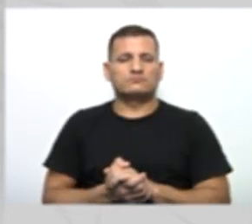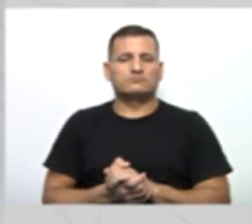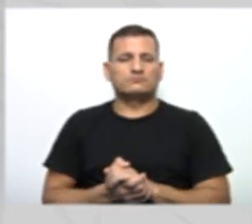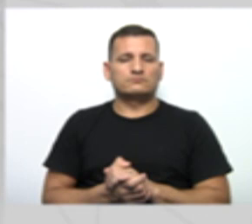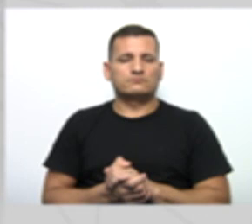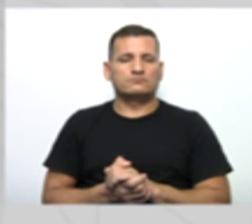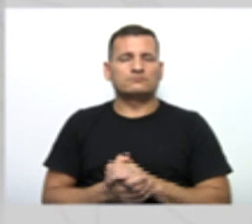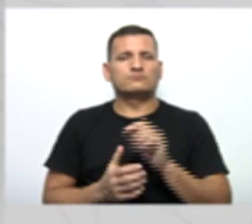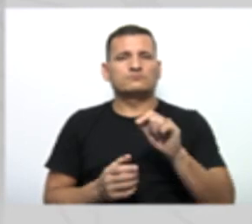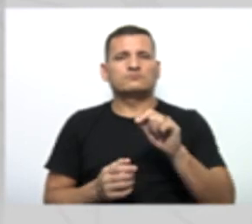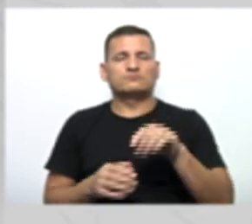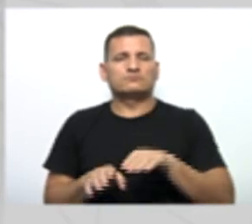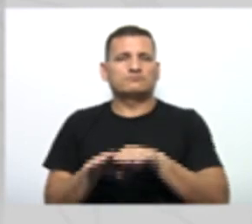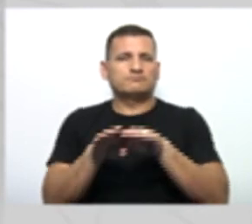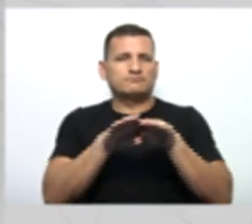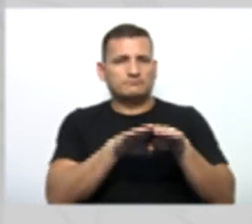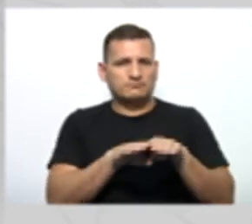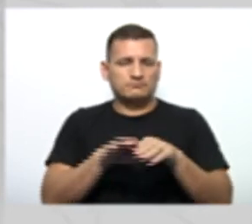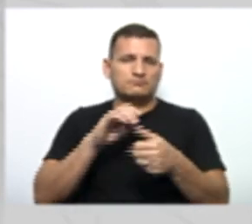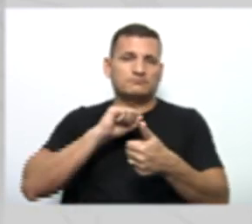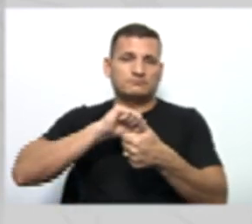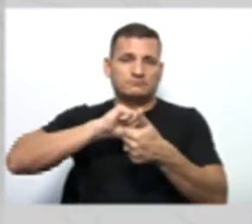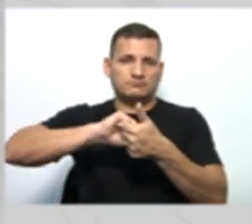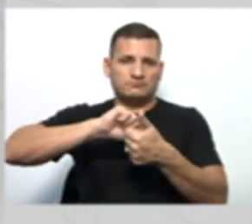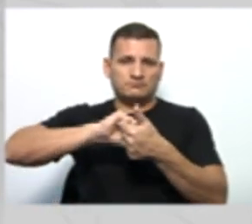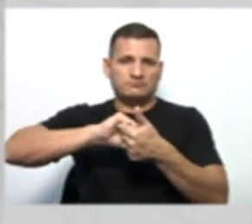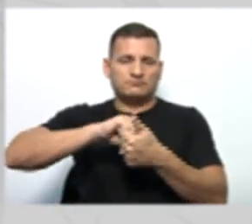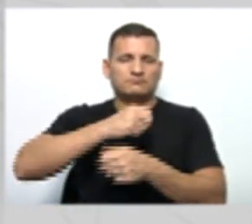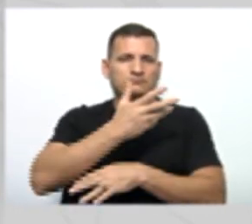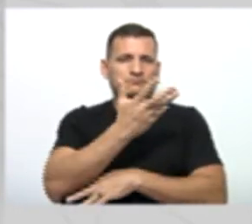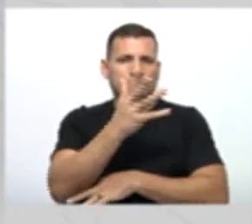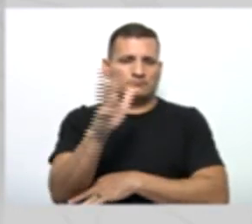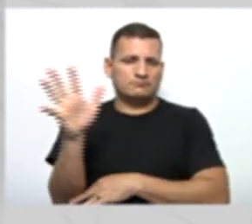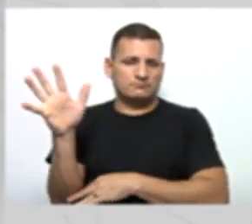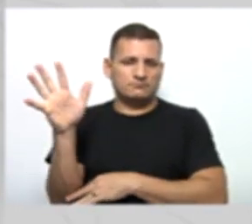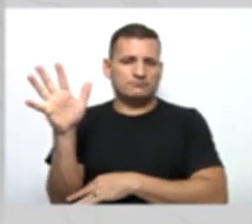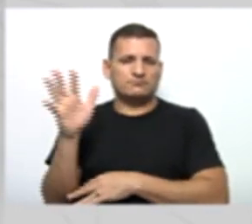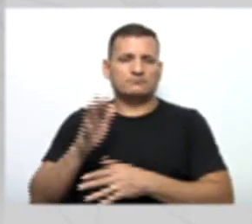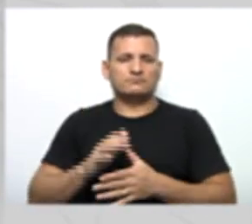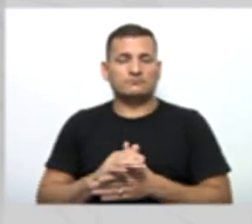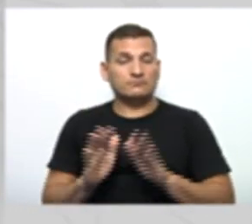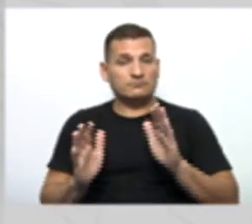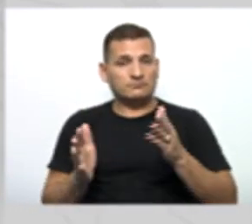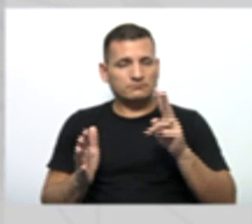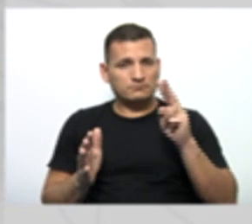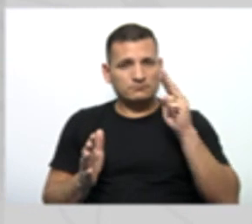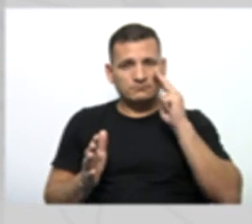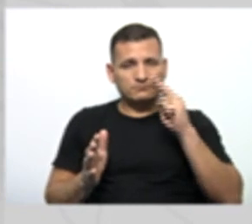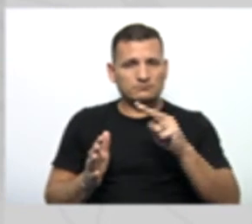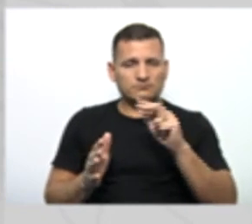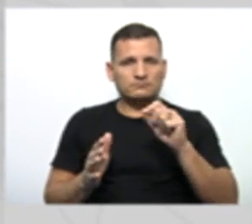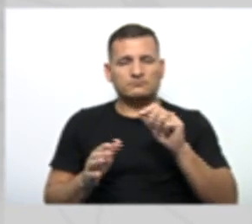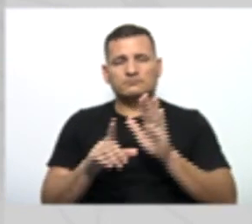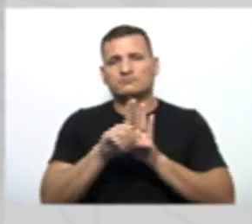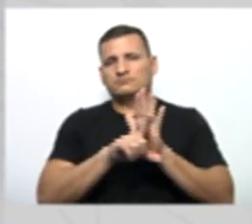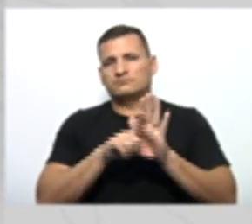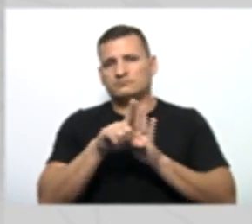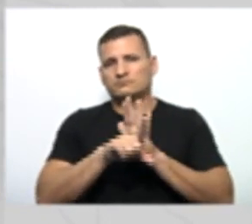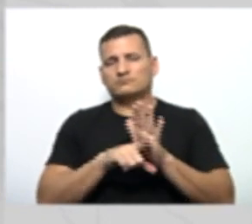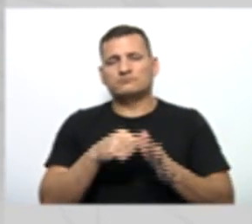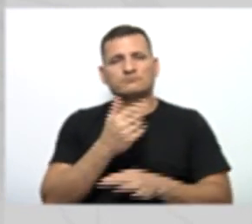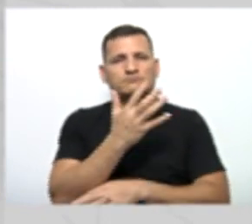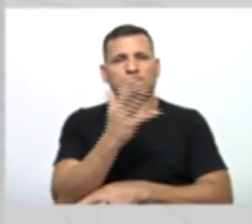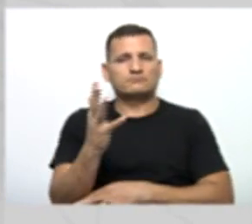Estabelecimento de padrões de qualidade ambiental. Bom, como nós vimos, a legislação ambiental ela não